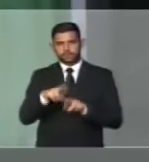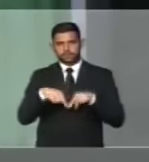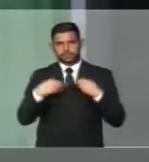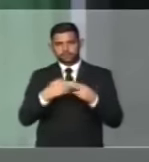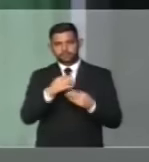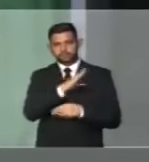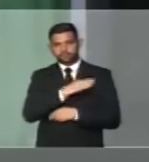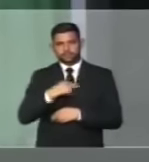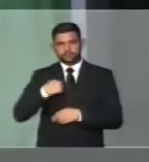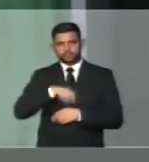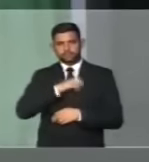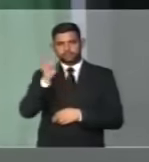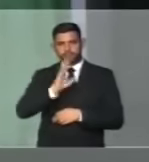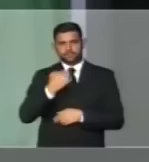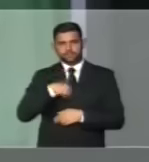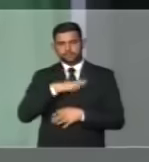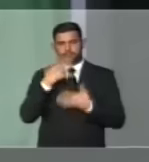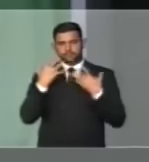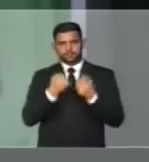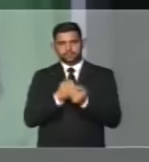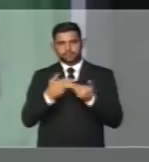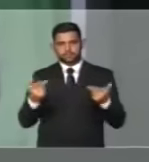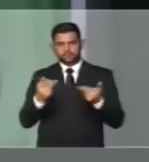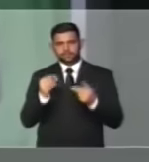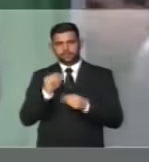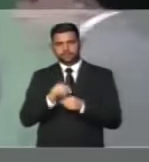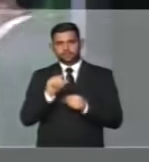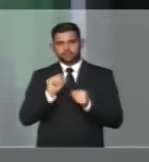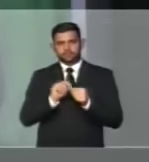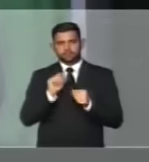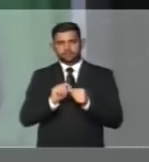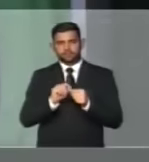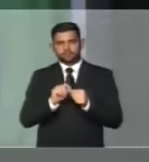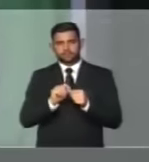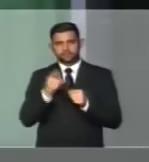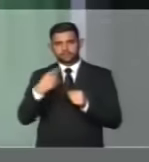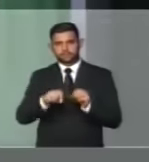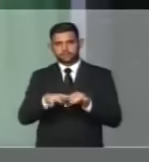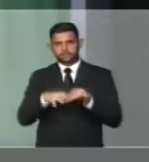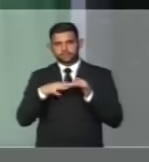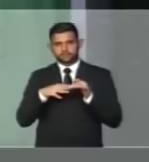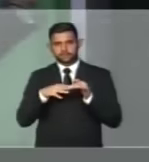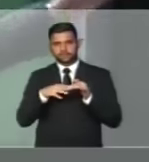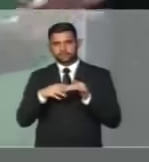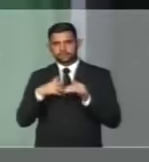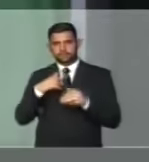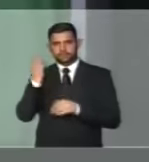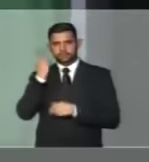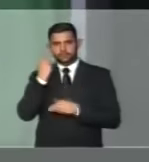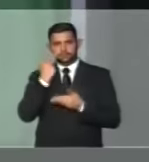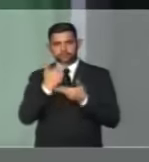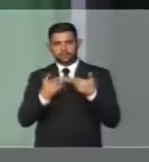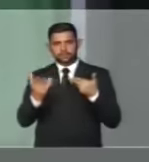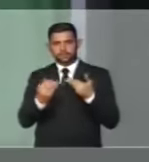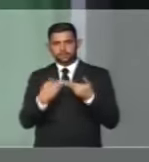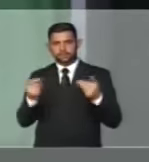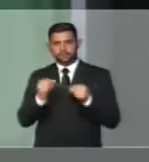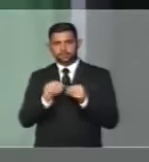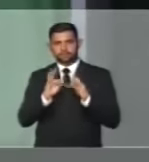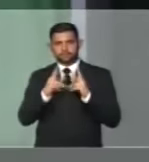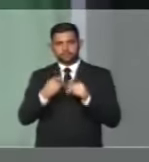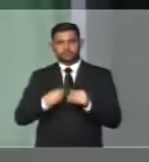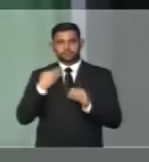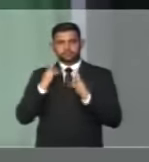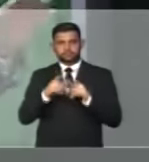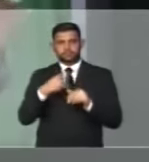sessão. O Brasil não aceita que se faça dessa sessão uma normalidade, como se